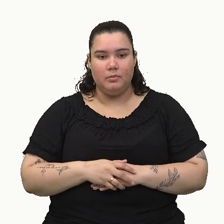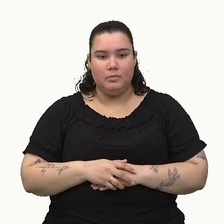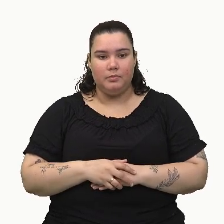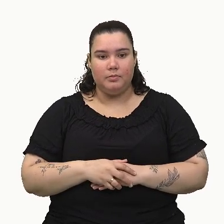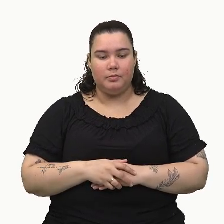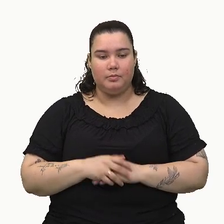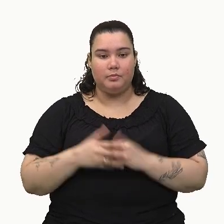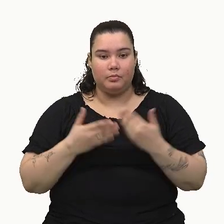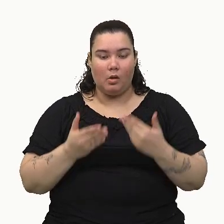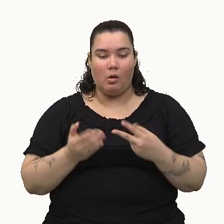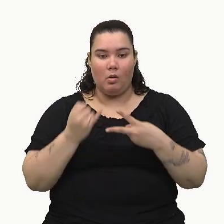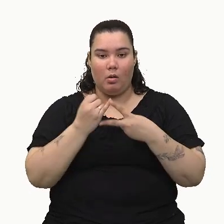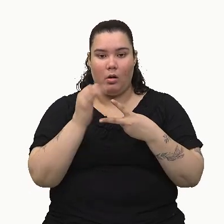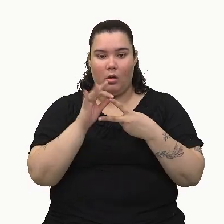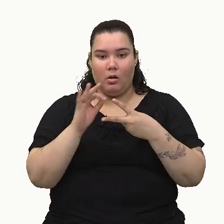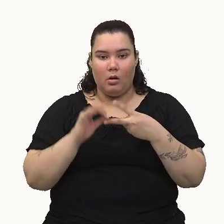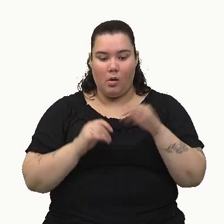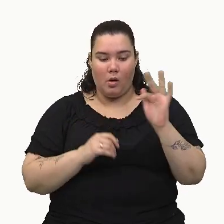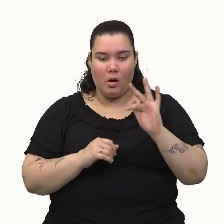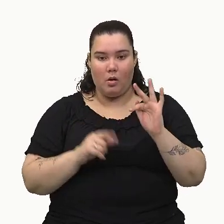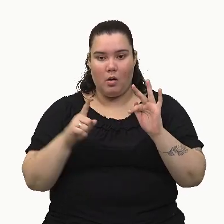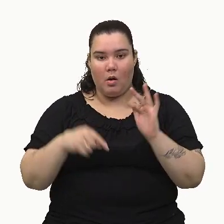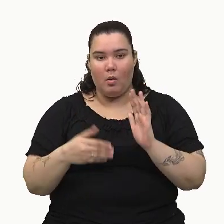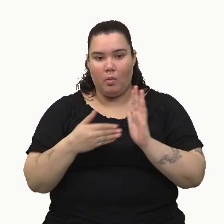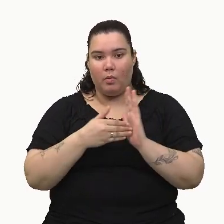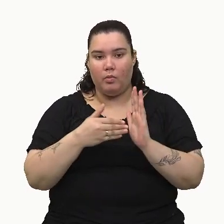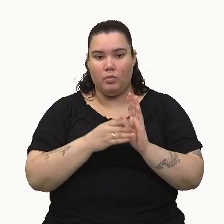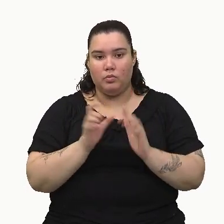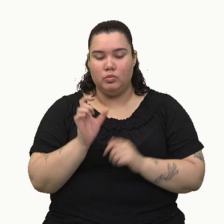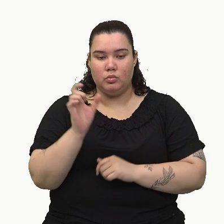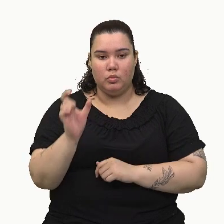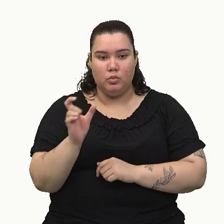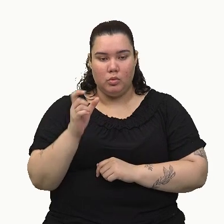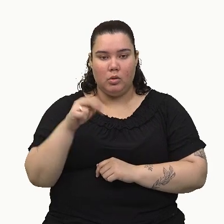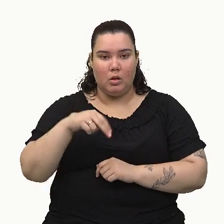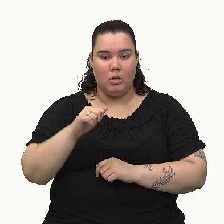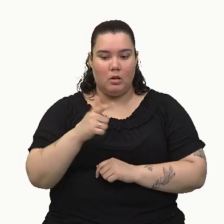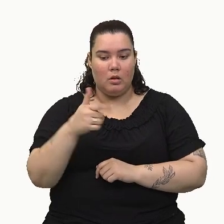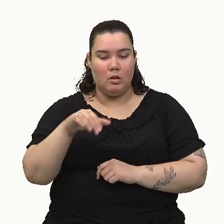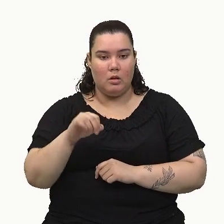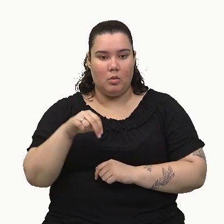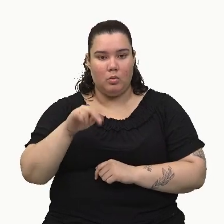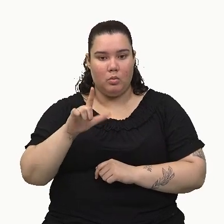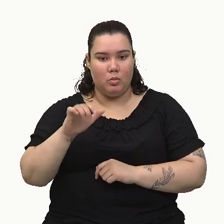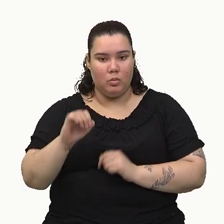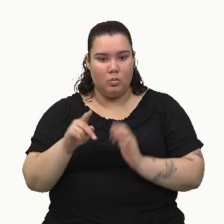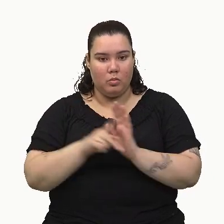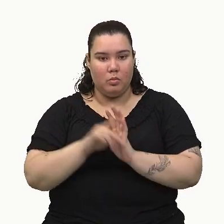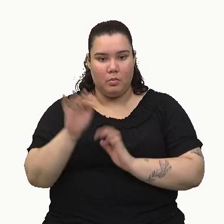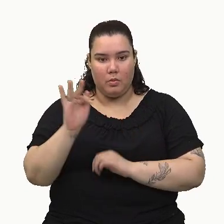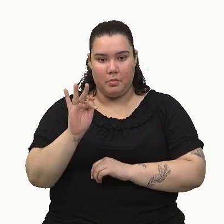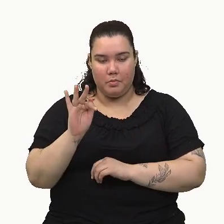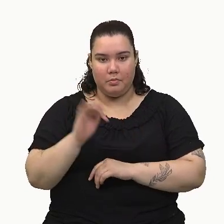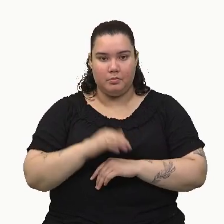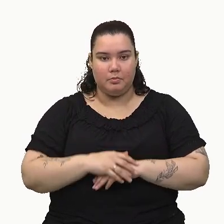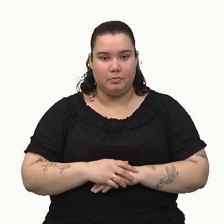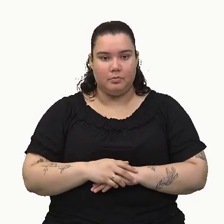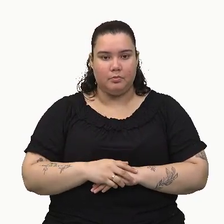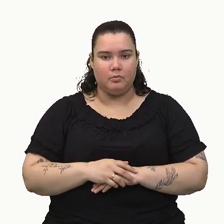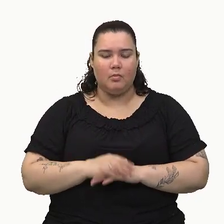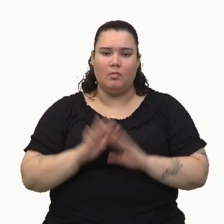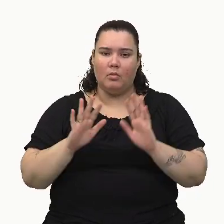Um grau de um polinômio f é o índice do último termo não nulo de f. Gente, esse